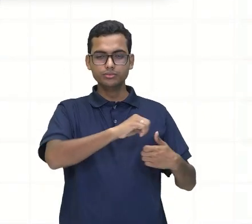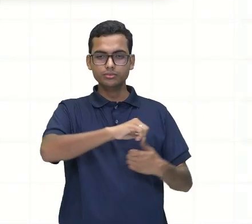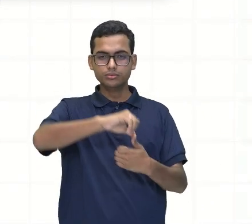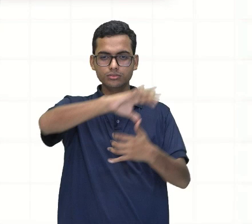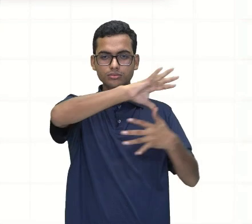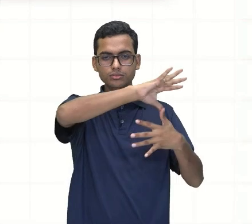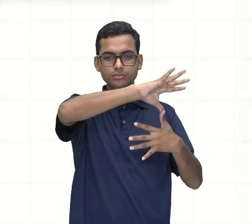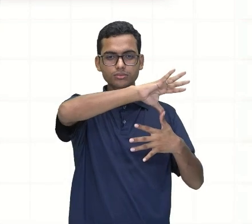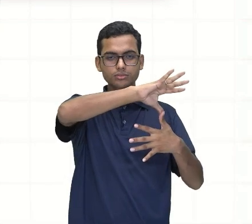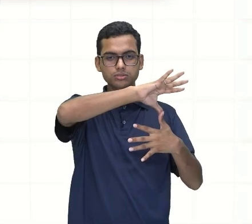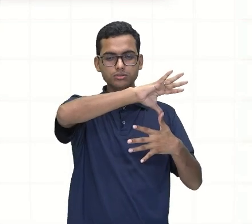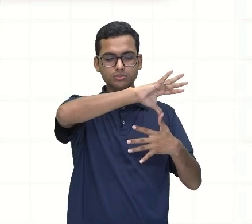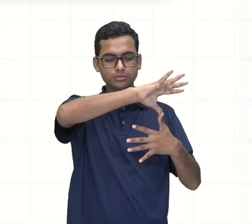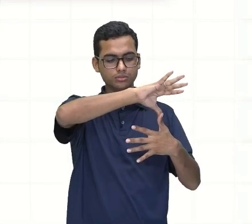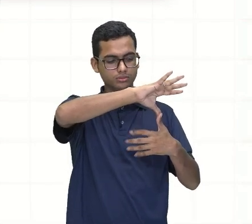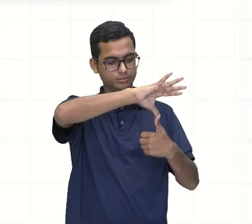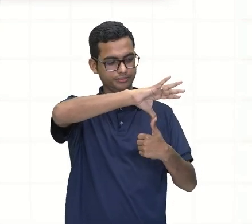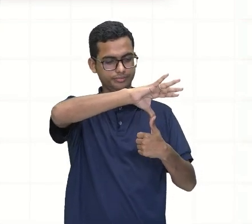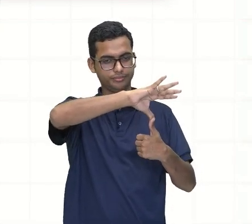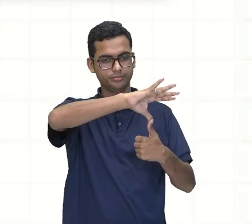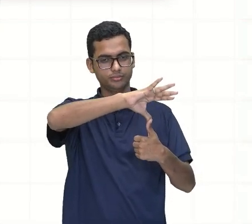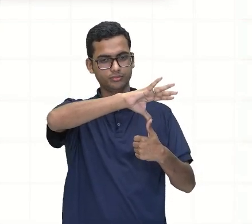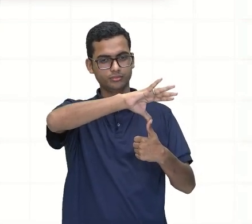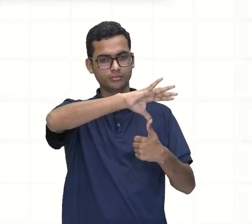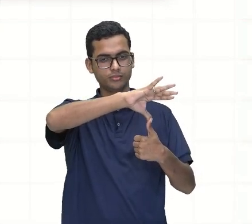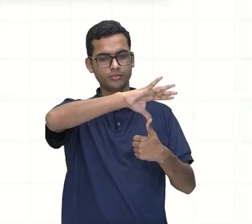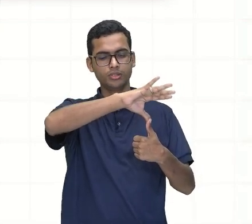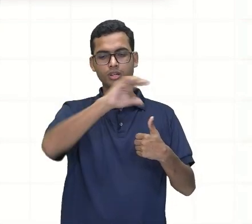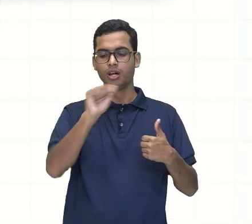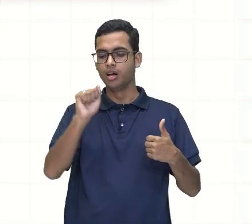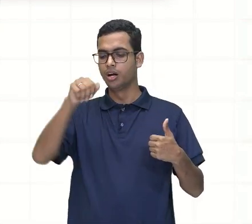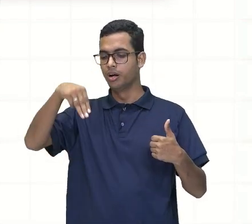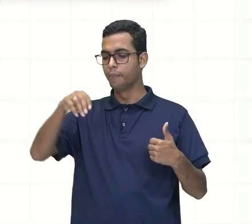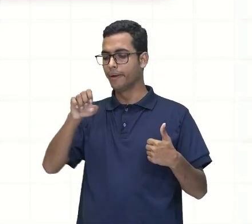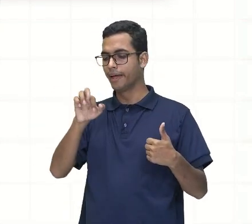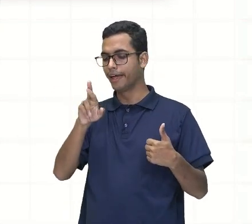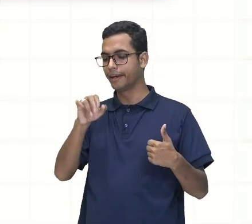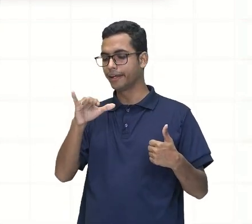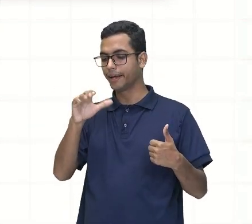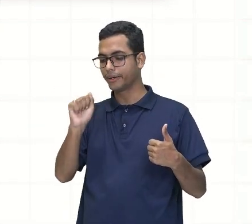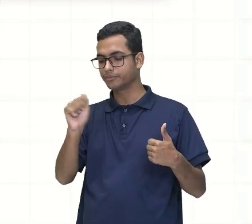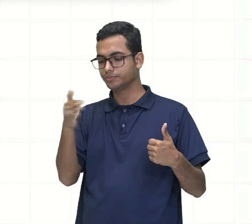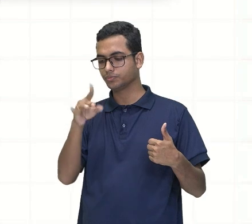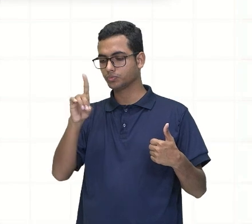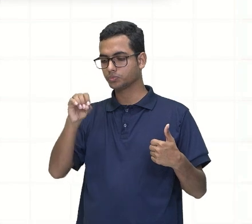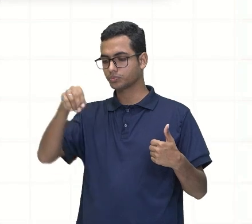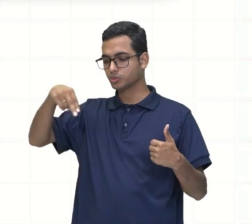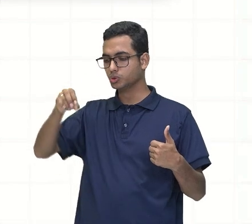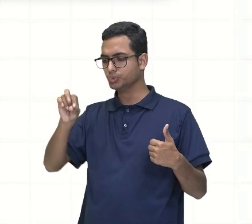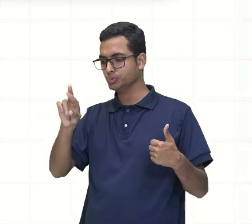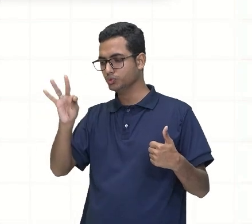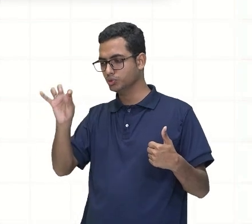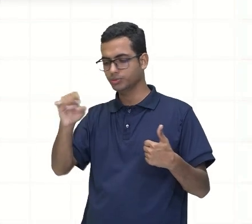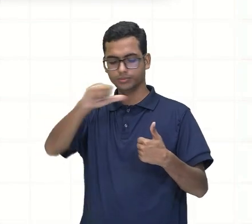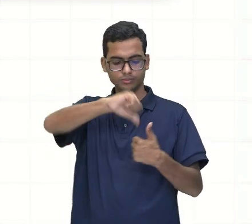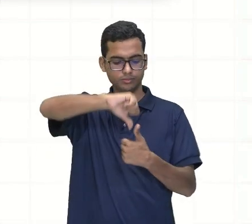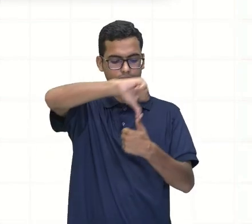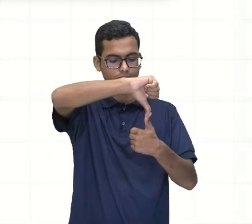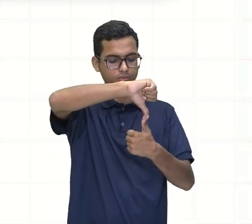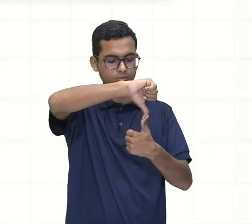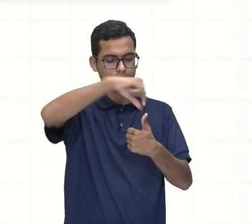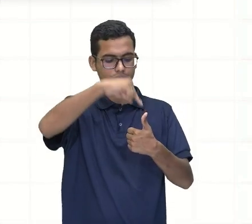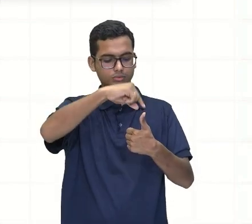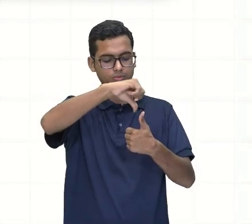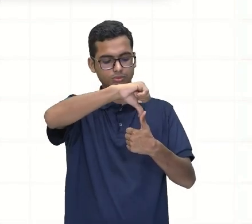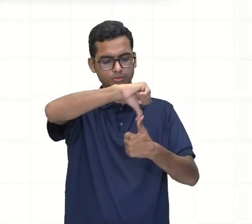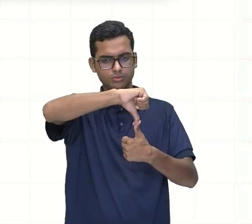temos a América do Norte, aqui essa região América Central e aqui embaixo a América do Sul.